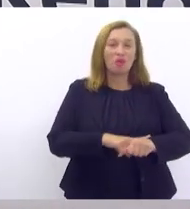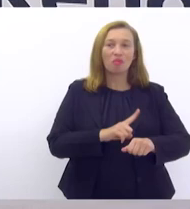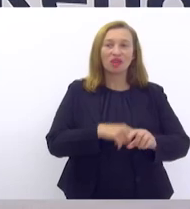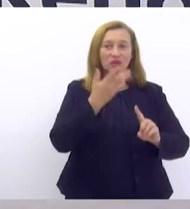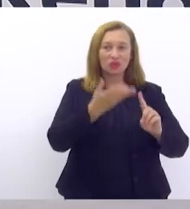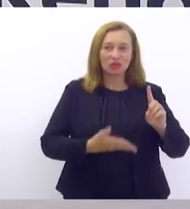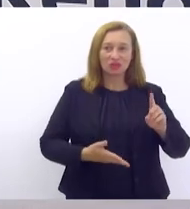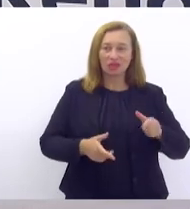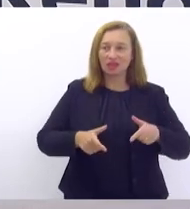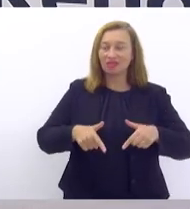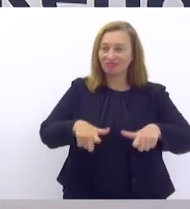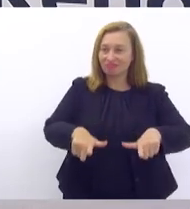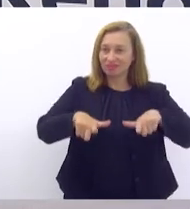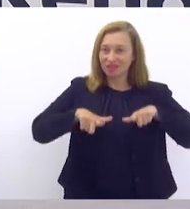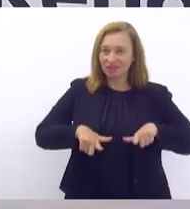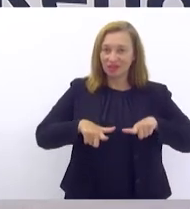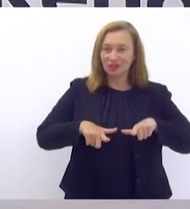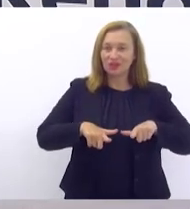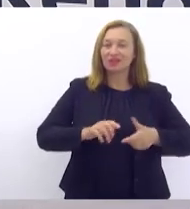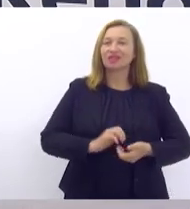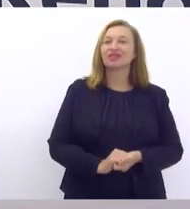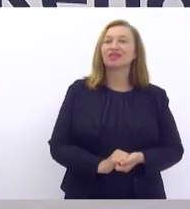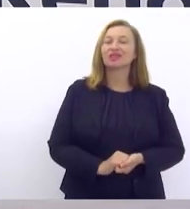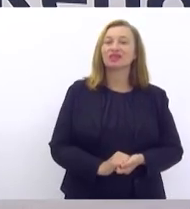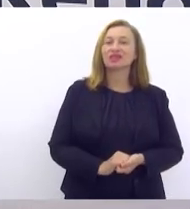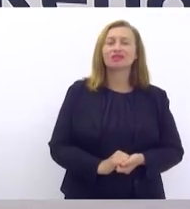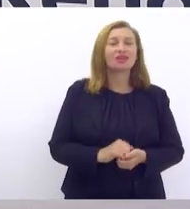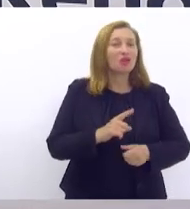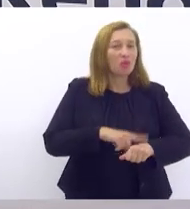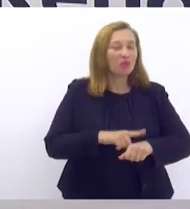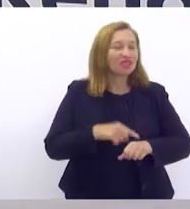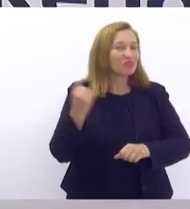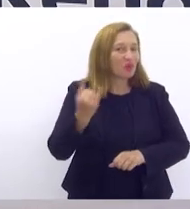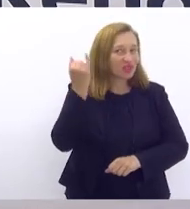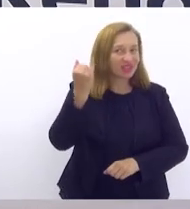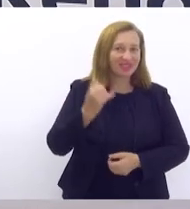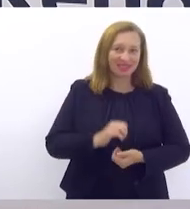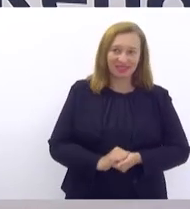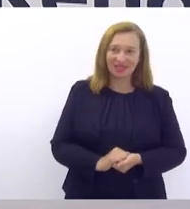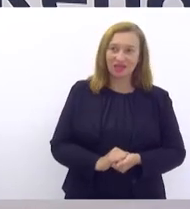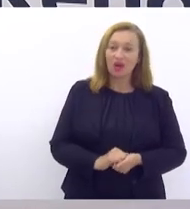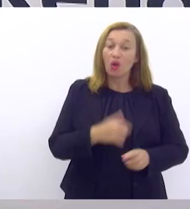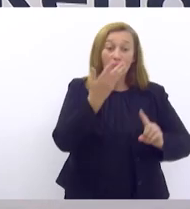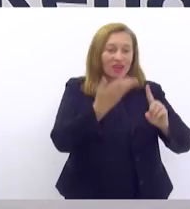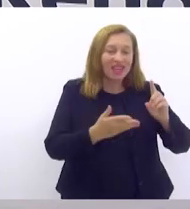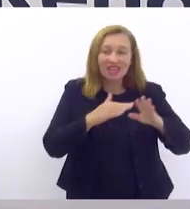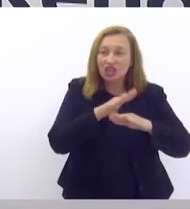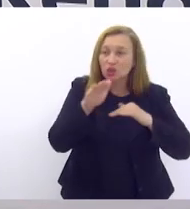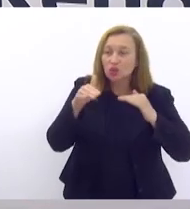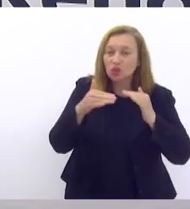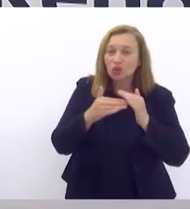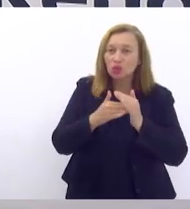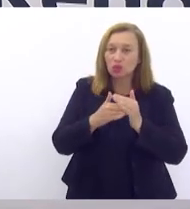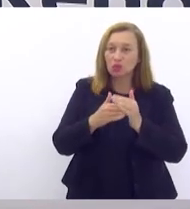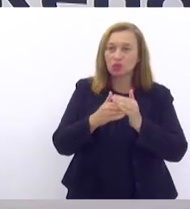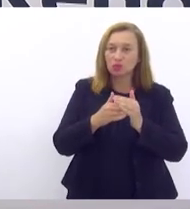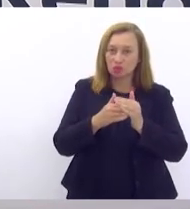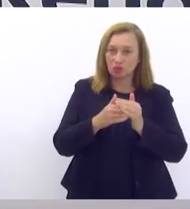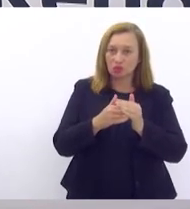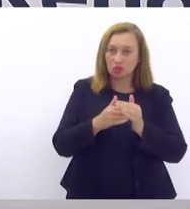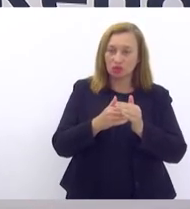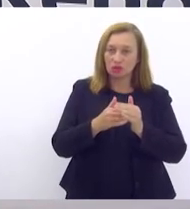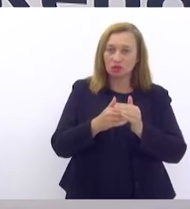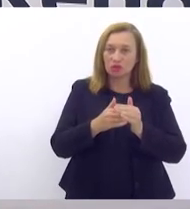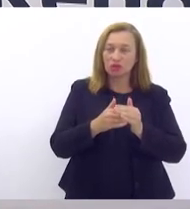da entrega dos certificados de reconhecimento. Esse momento é muito importante, minha gente, em homenagem a todos que colaboraram com as